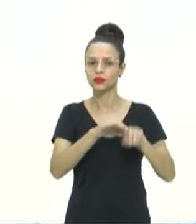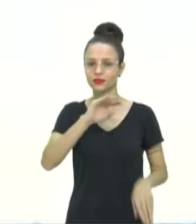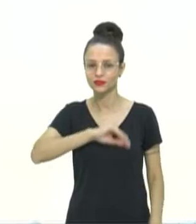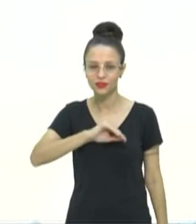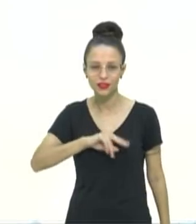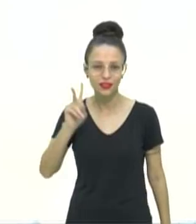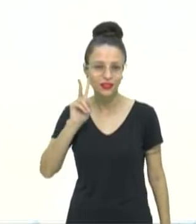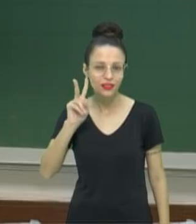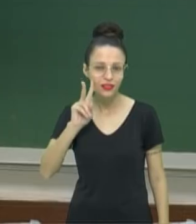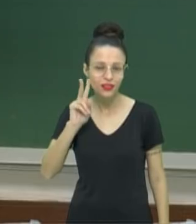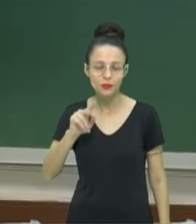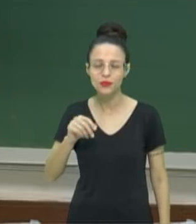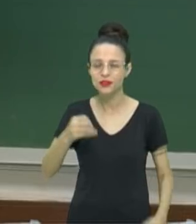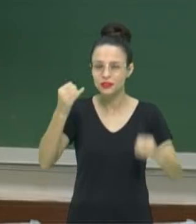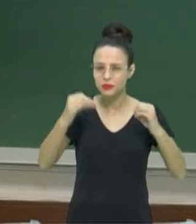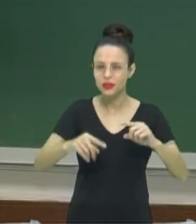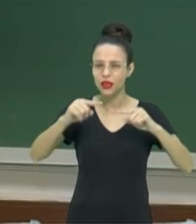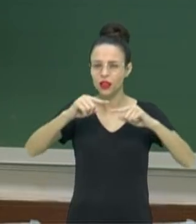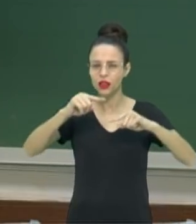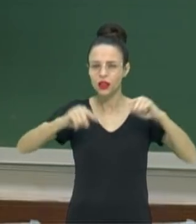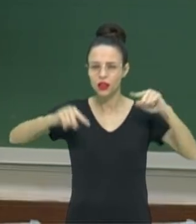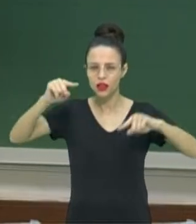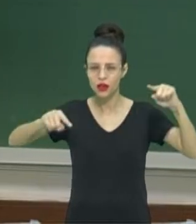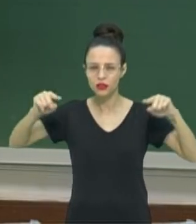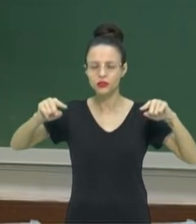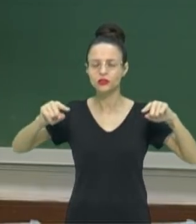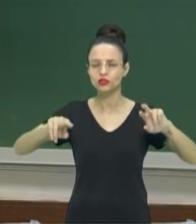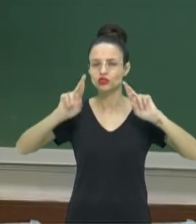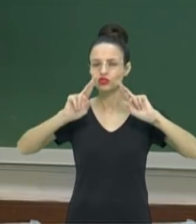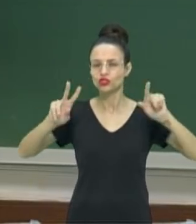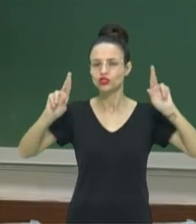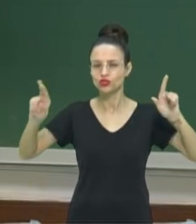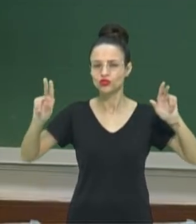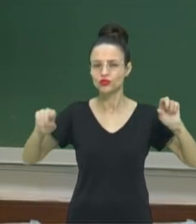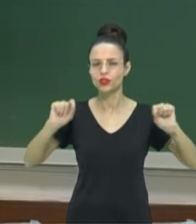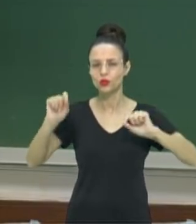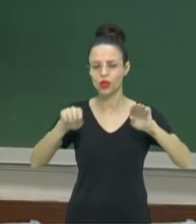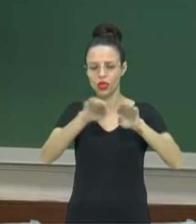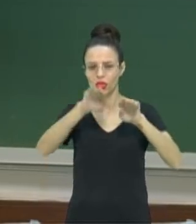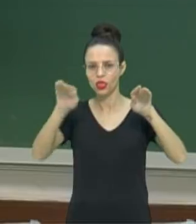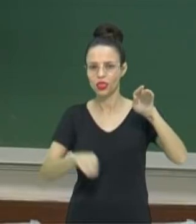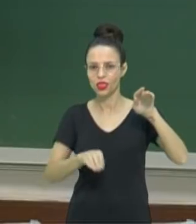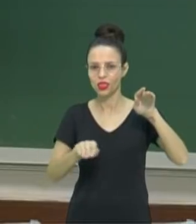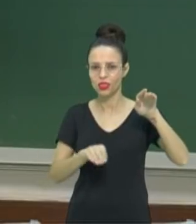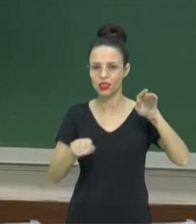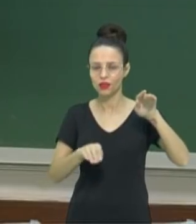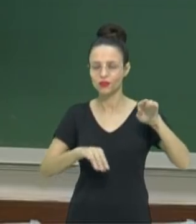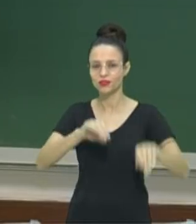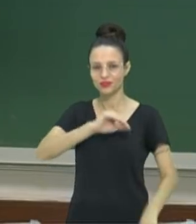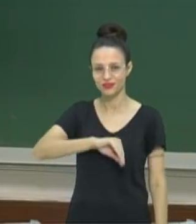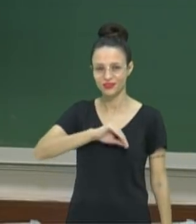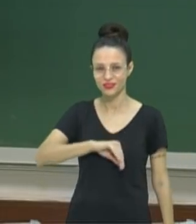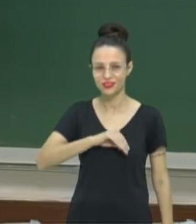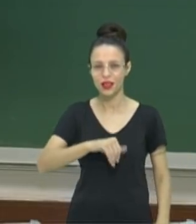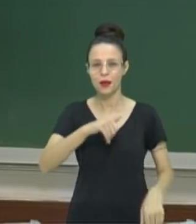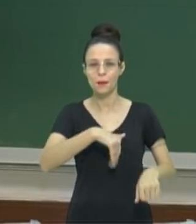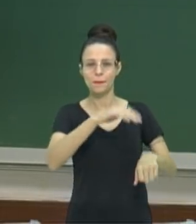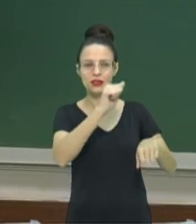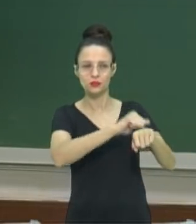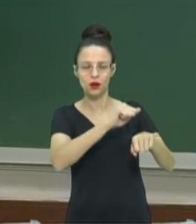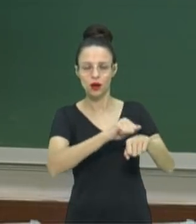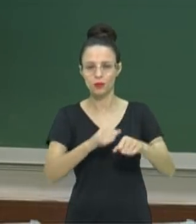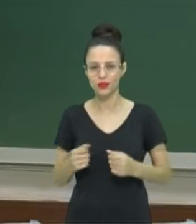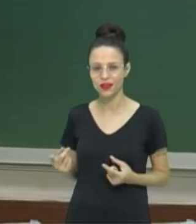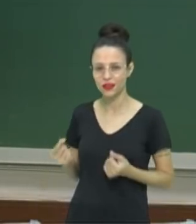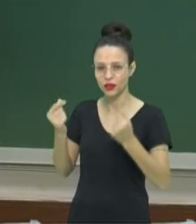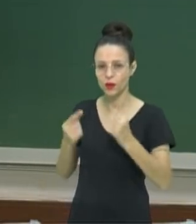Lembram lá do índice de Gini, que mede a diferença, né, ou a desigualdade de renda entre os mais ricos e os mais pobres?